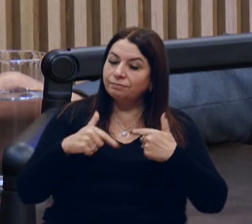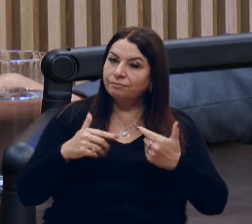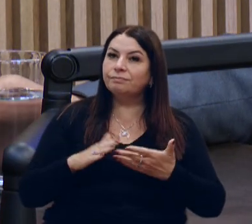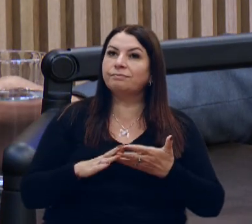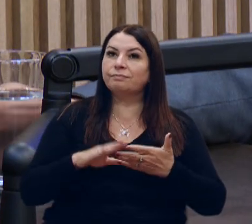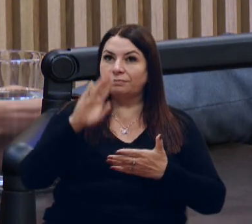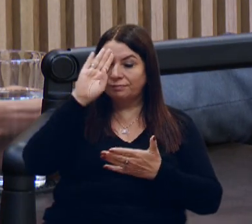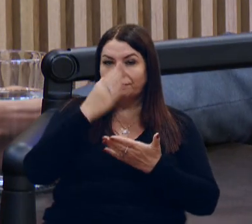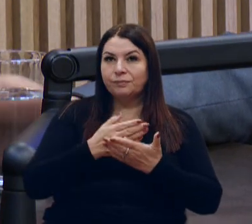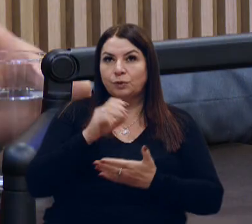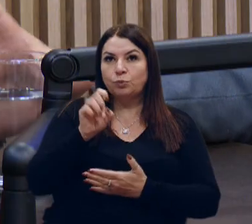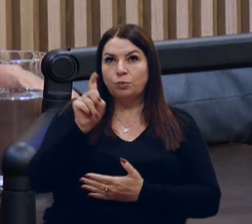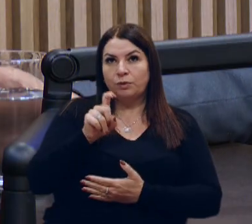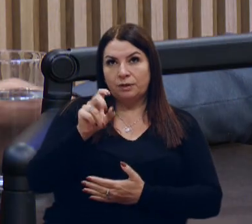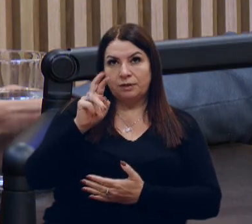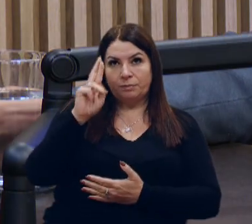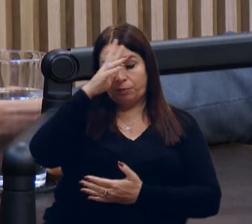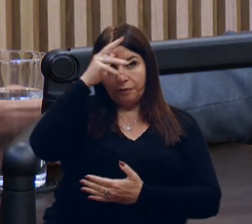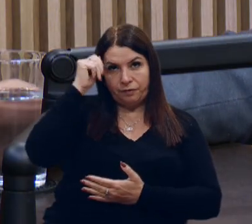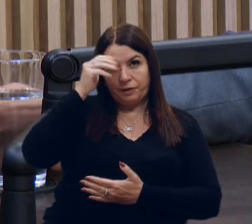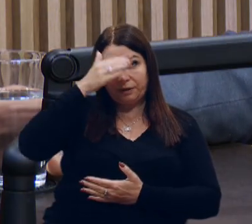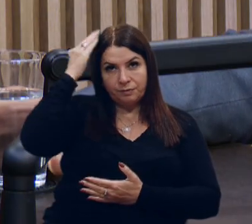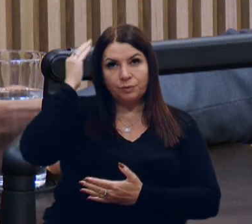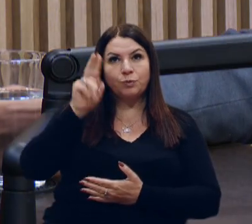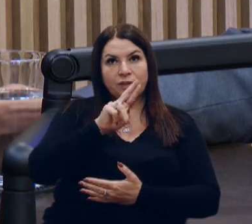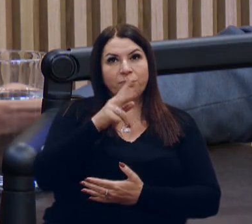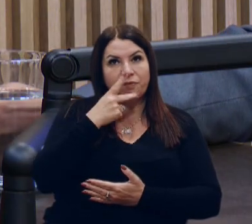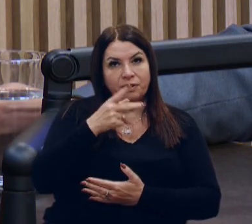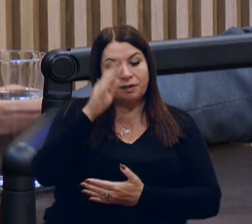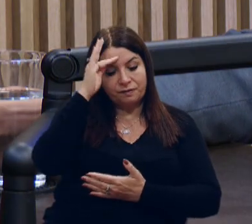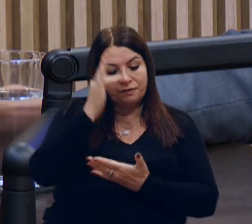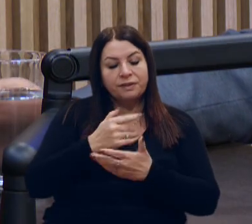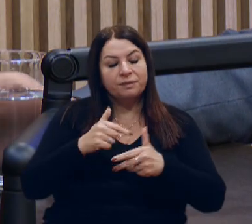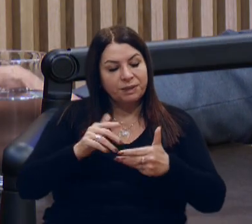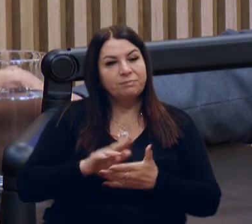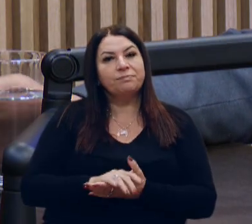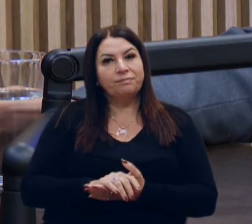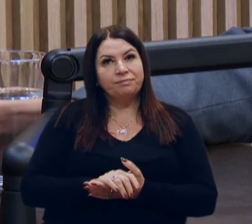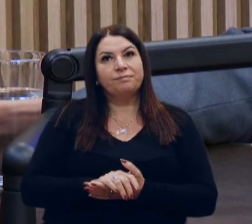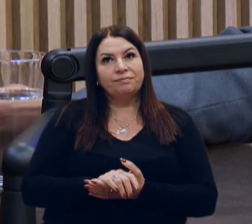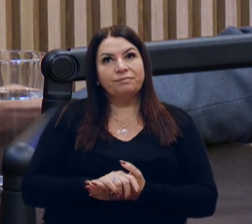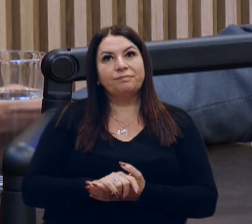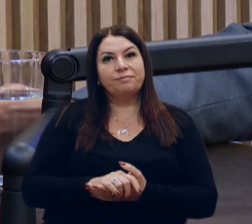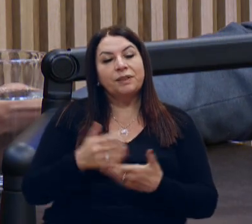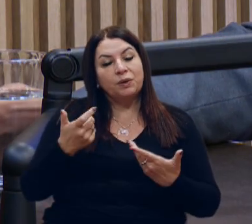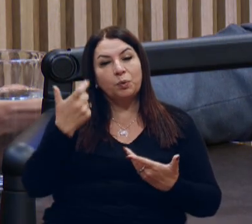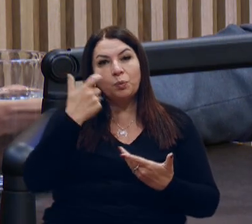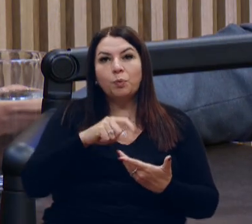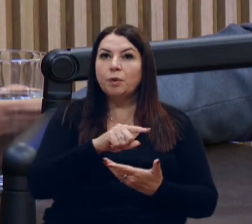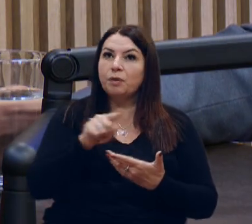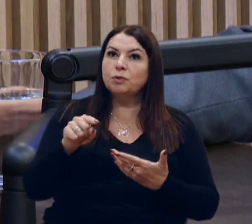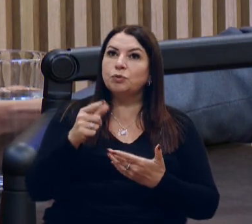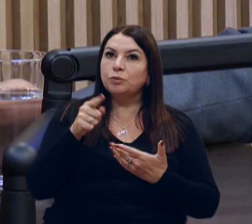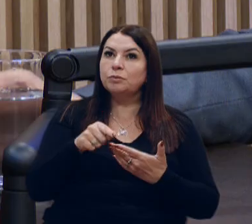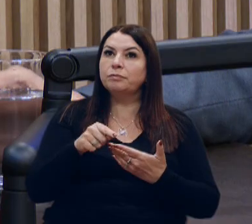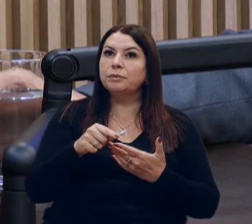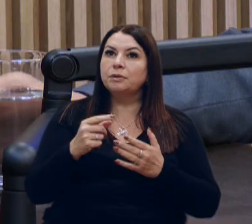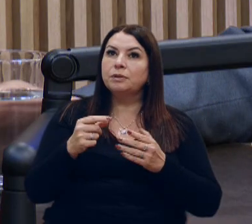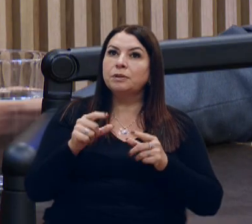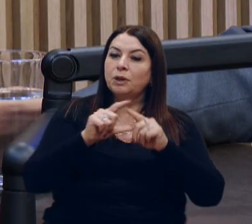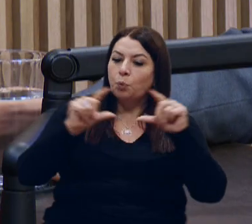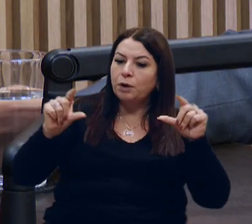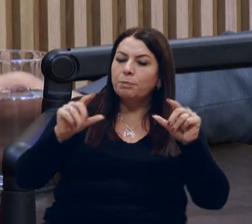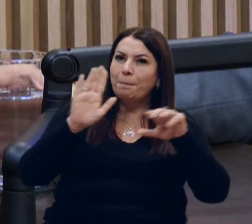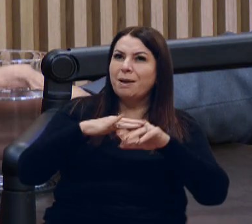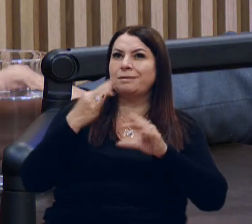acredita. O ex-prefeito Alceu Barbosa Velho falava usava muito isso. Da fé e do trabalho. Usava muito isso, a fé e do trabalho. Eu acho que é o lema mais